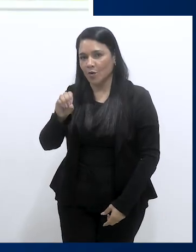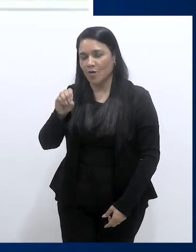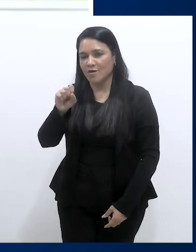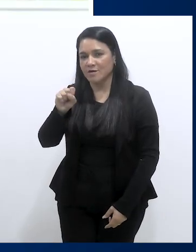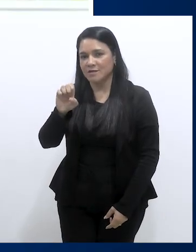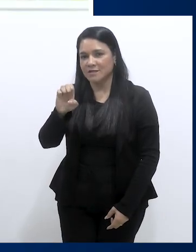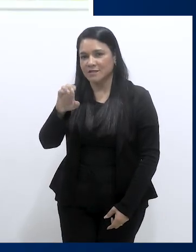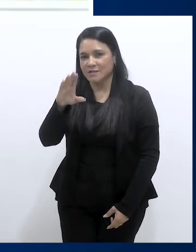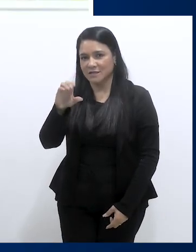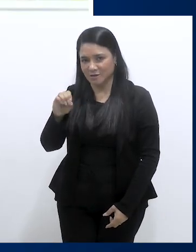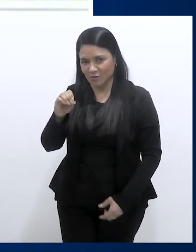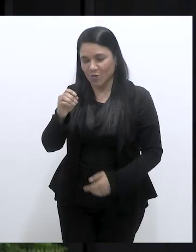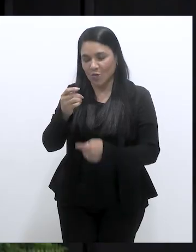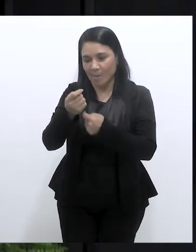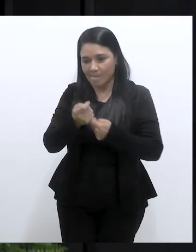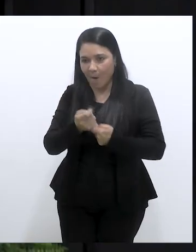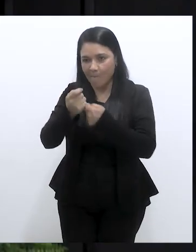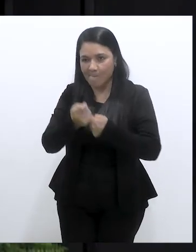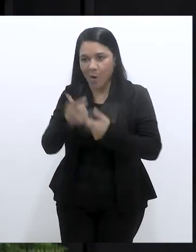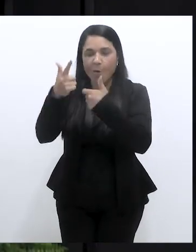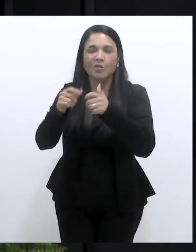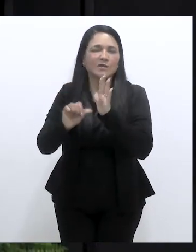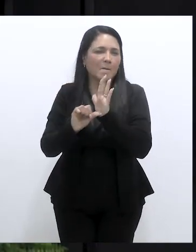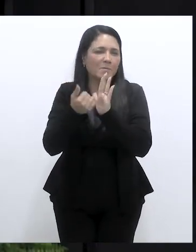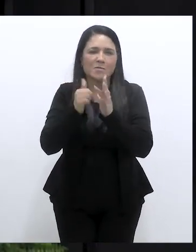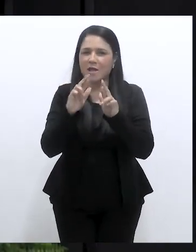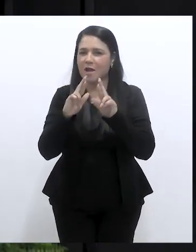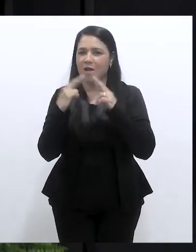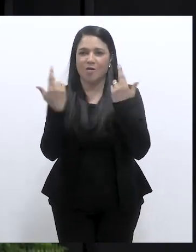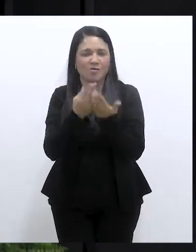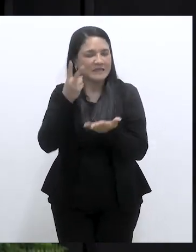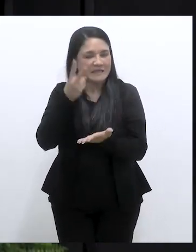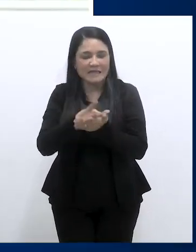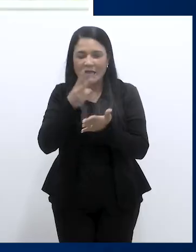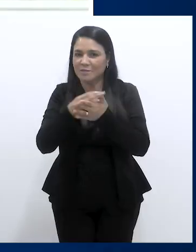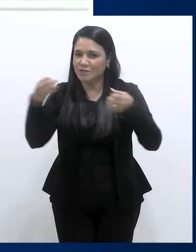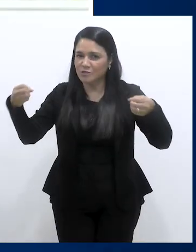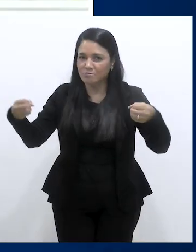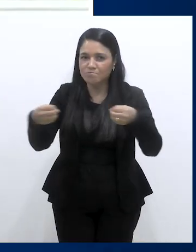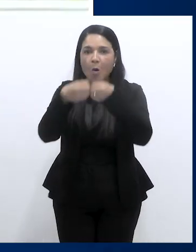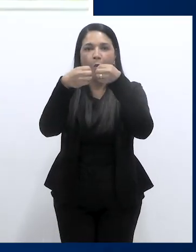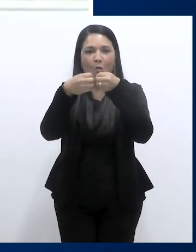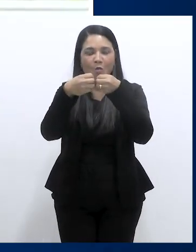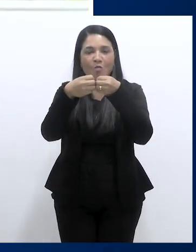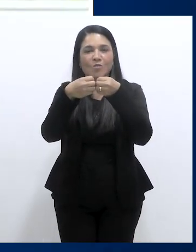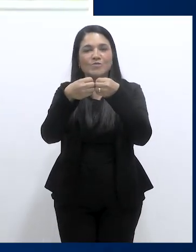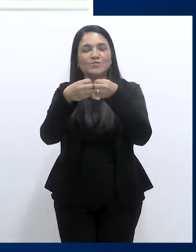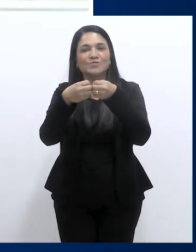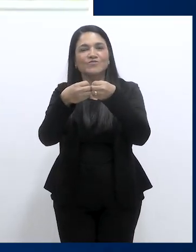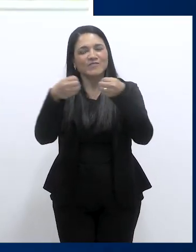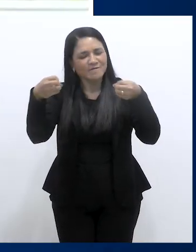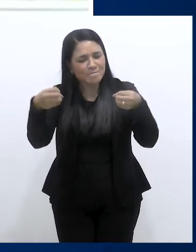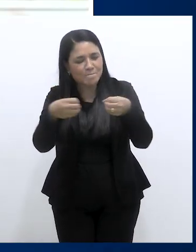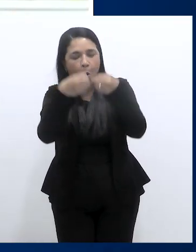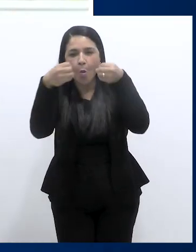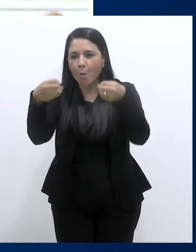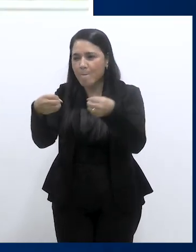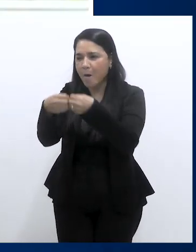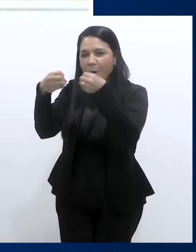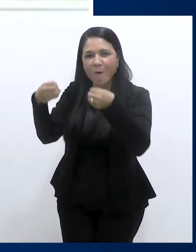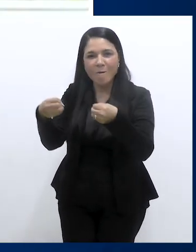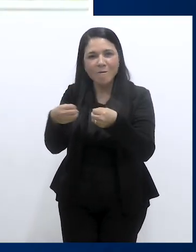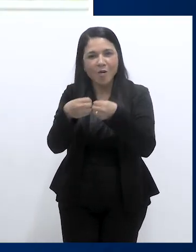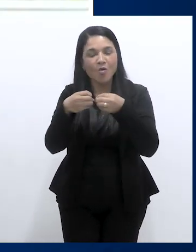é sempre Prosecco, é um espumante desde a primeira reunião e a gente vai, na reunião, a gente vai